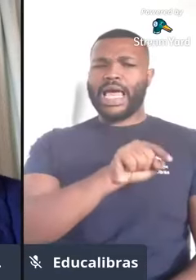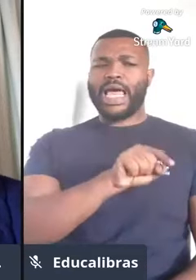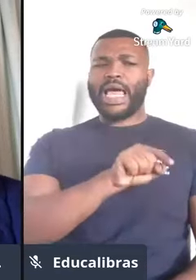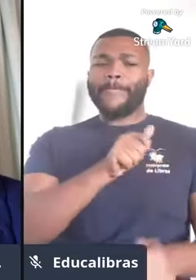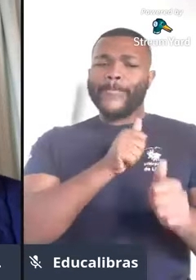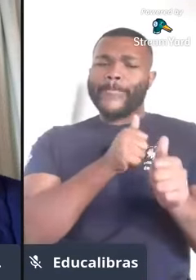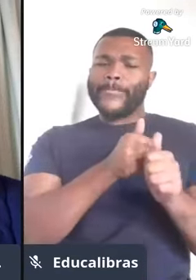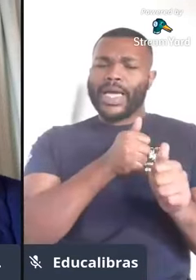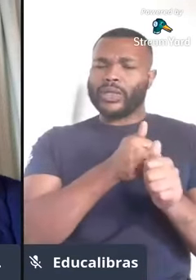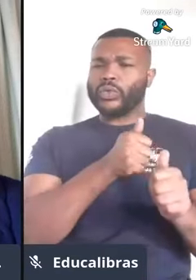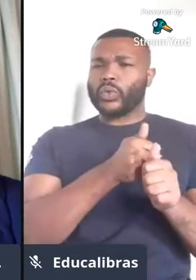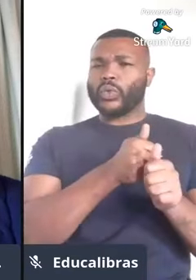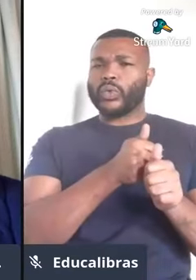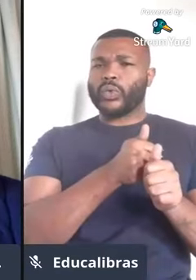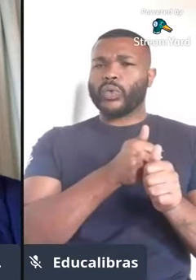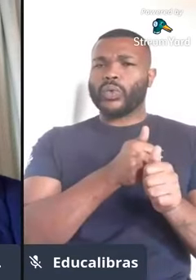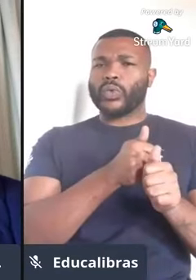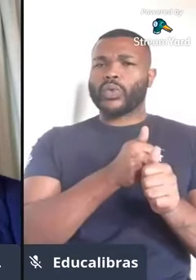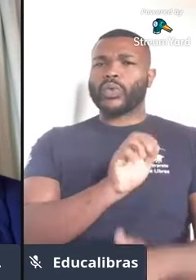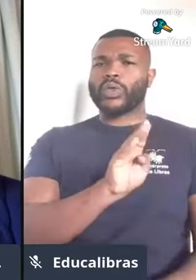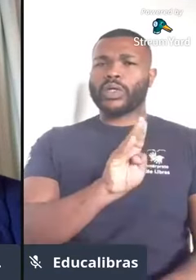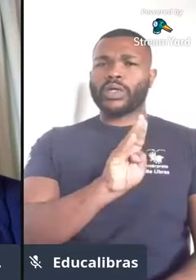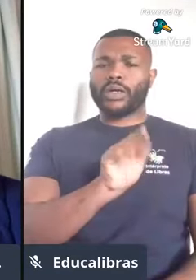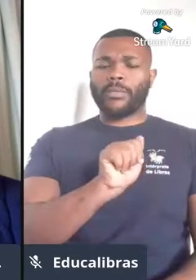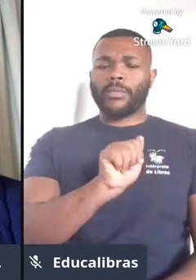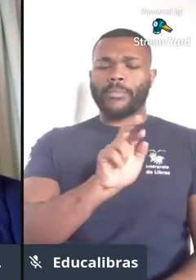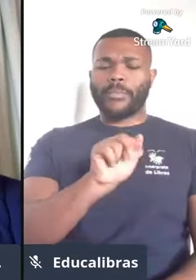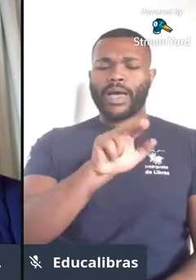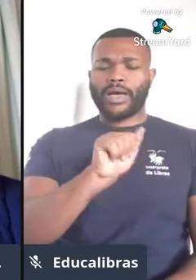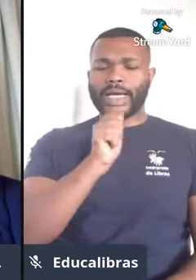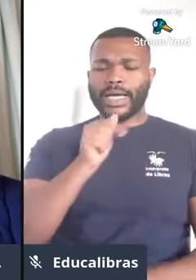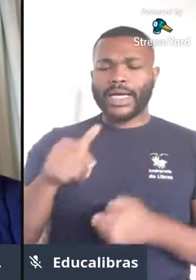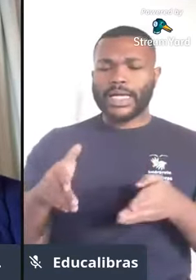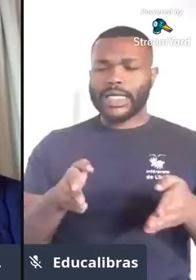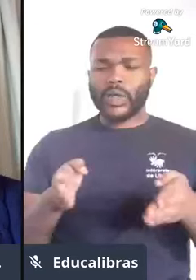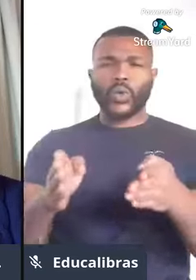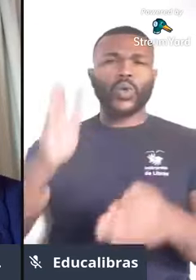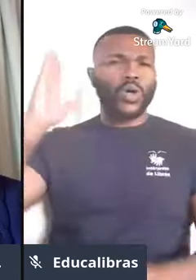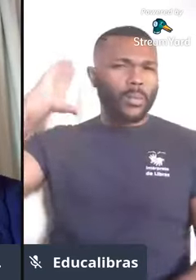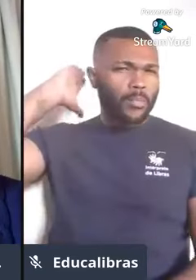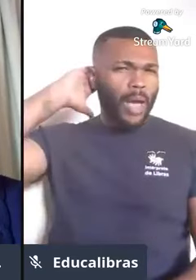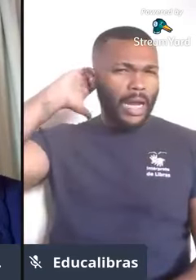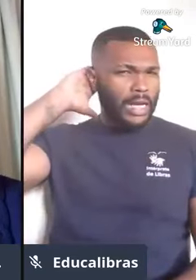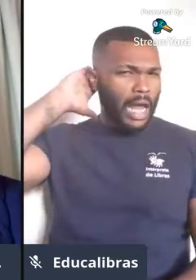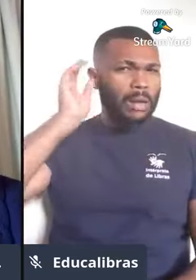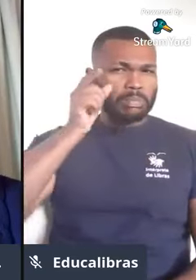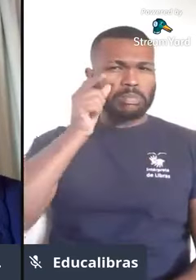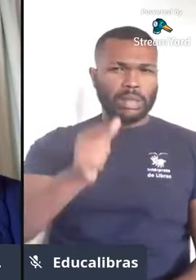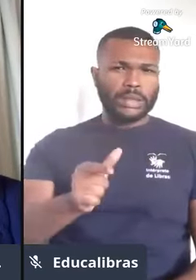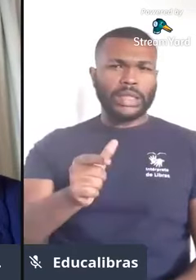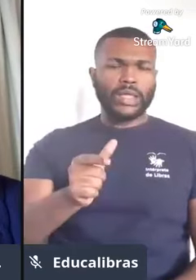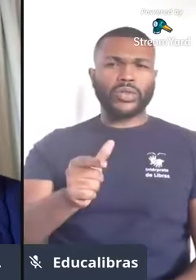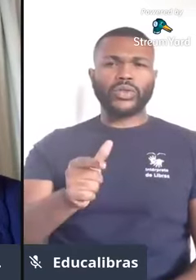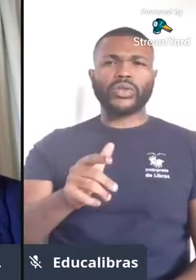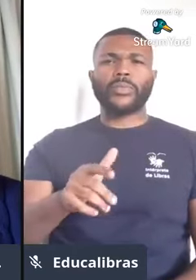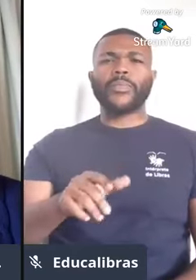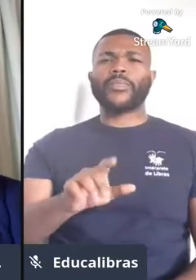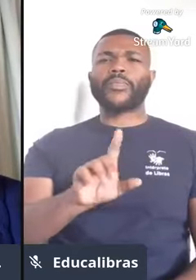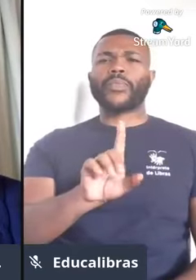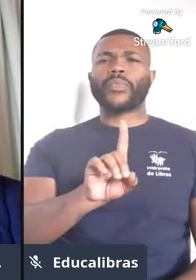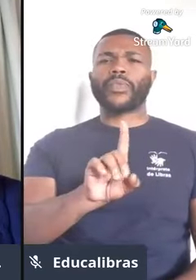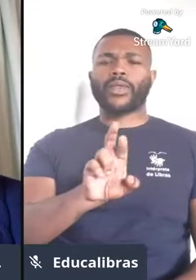lado, na barranca do Rio Paraná, que é um local muito interessante. Dracena fica a cerca de 40 quilômetros do